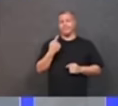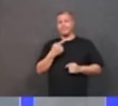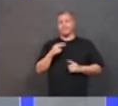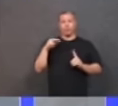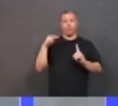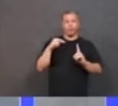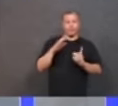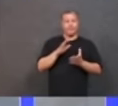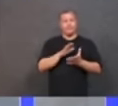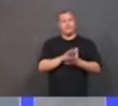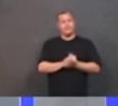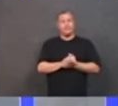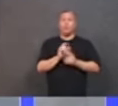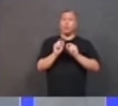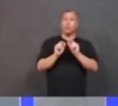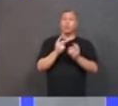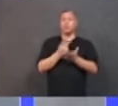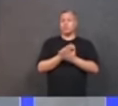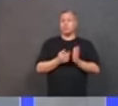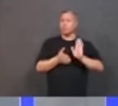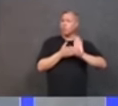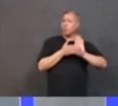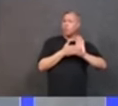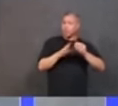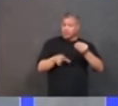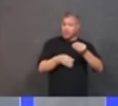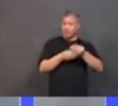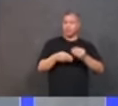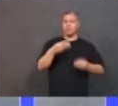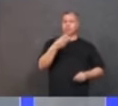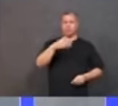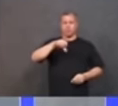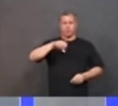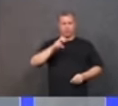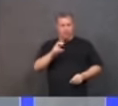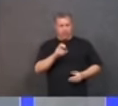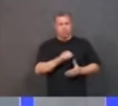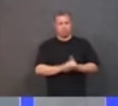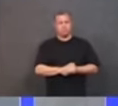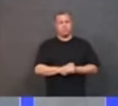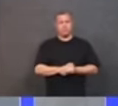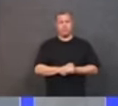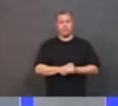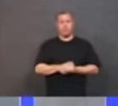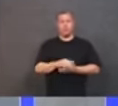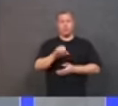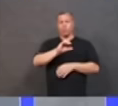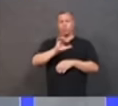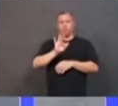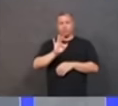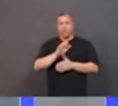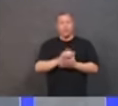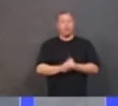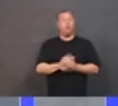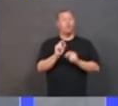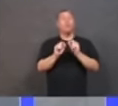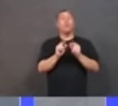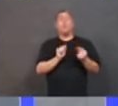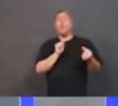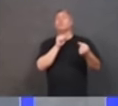que essa proposta de emenda constitucional, ela claramente traz como